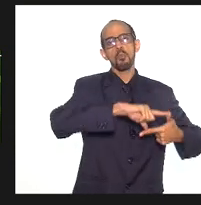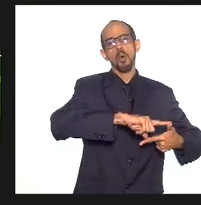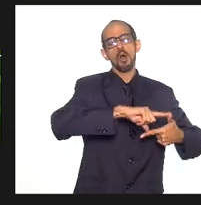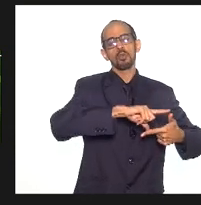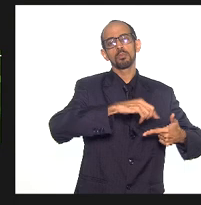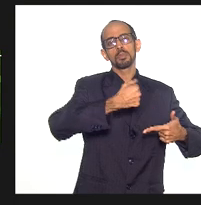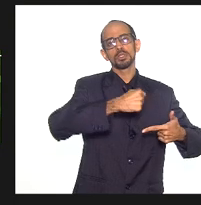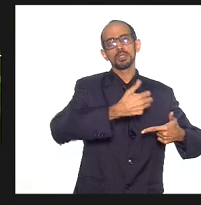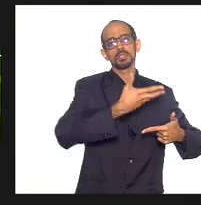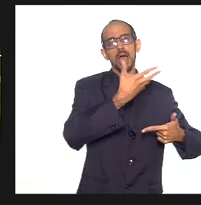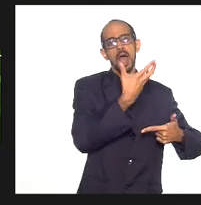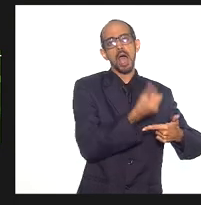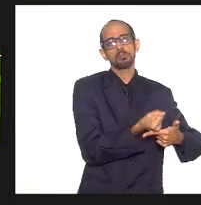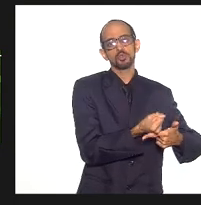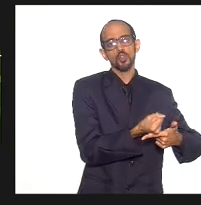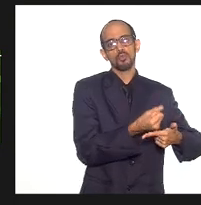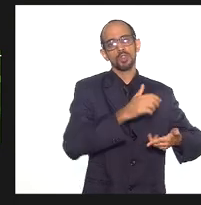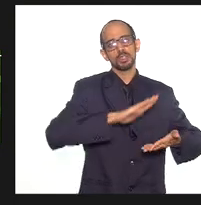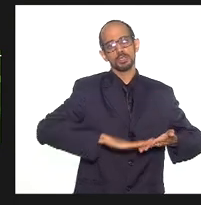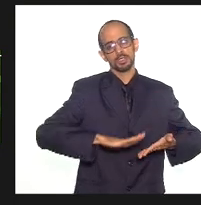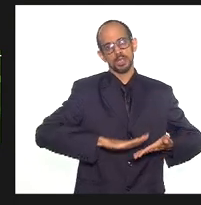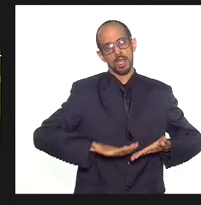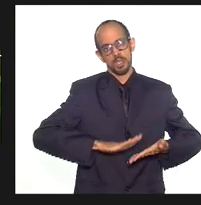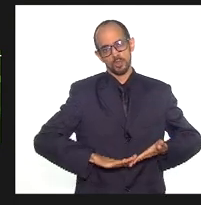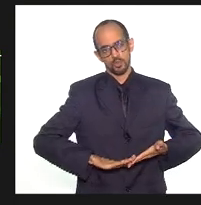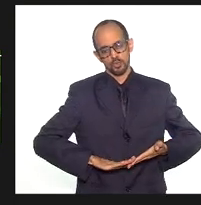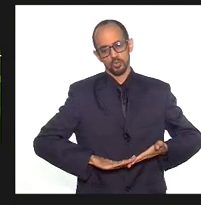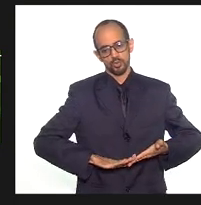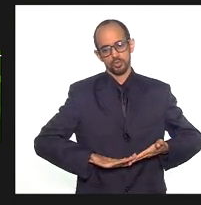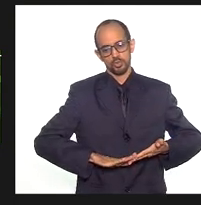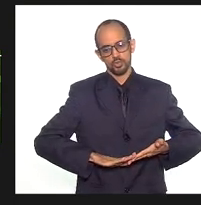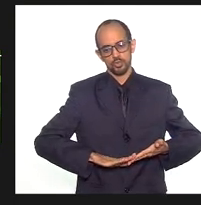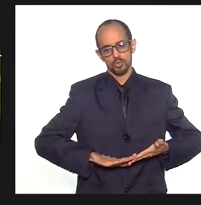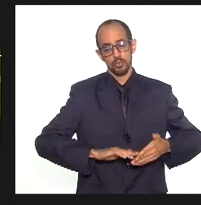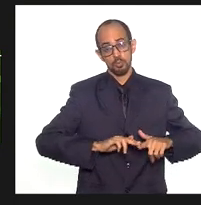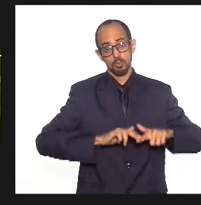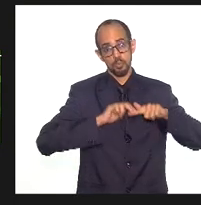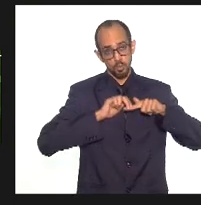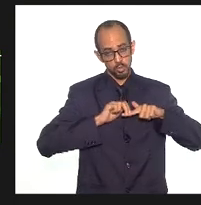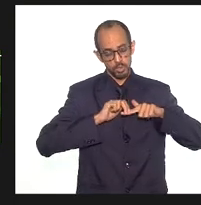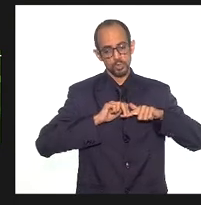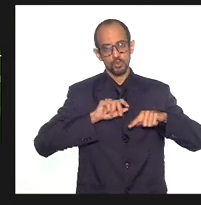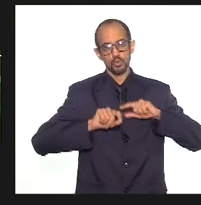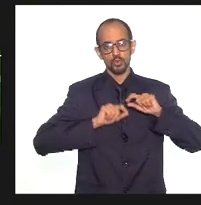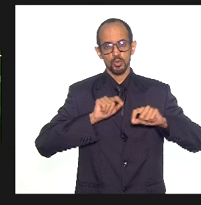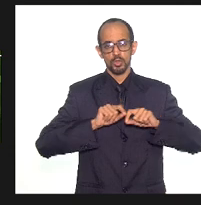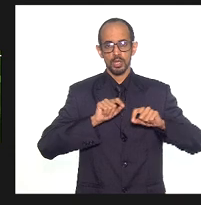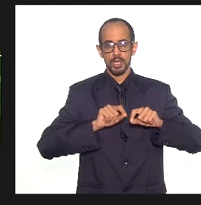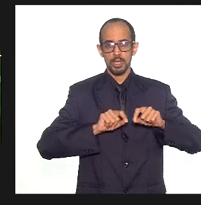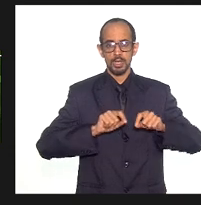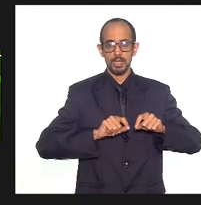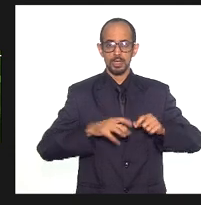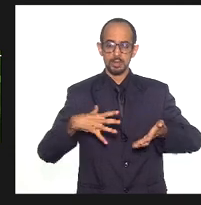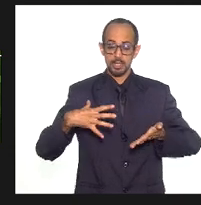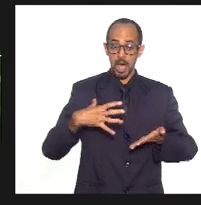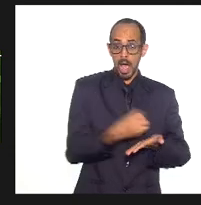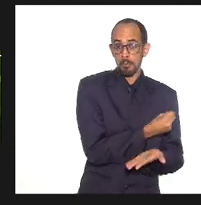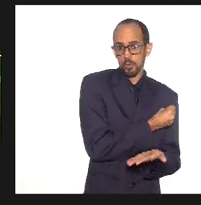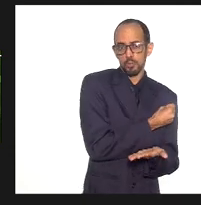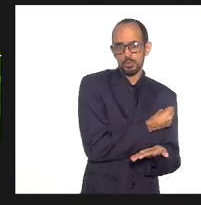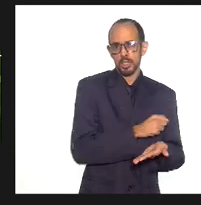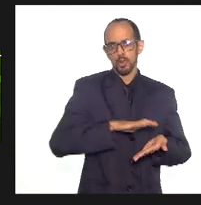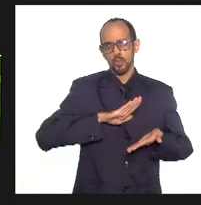gastos exploratórios, e, portanto, eles direcionam a apropriação desses gastos. E